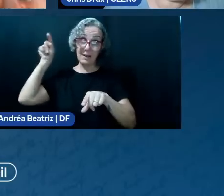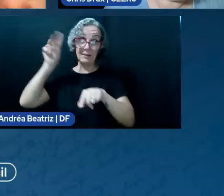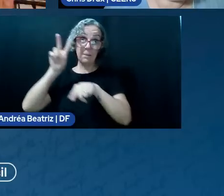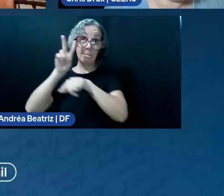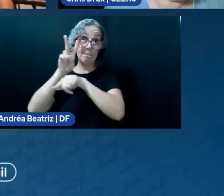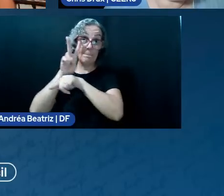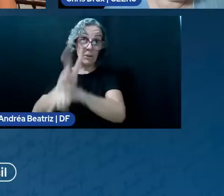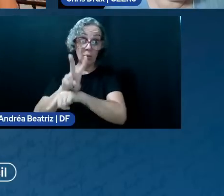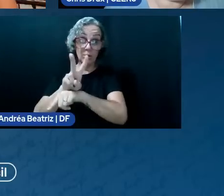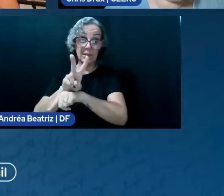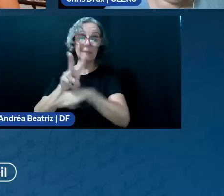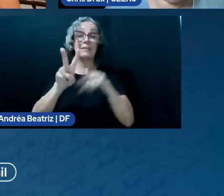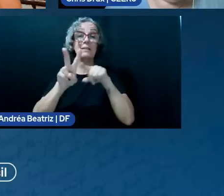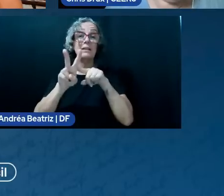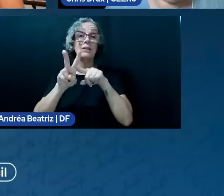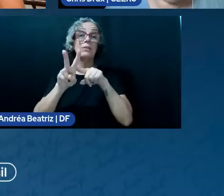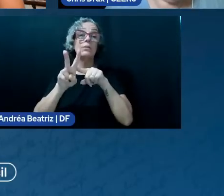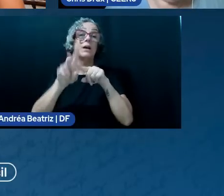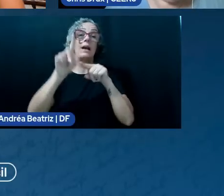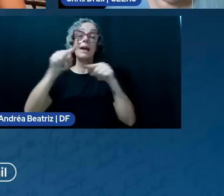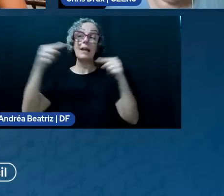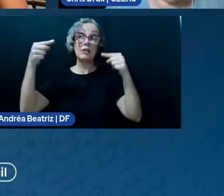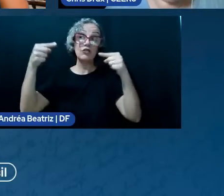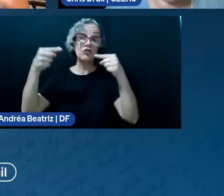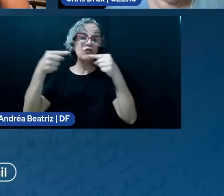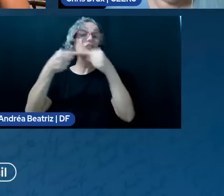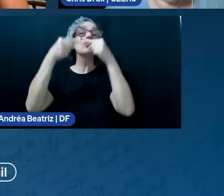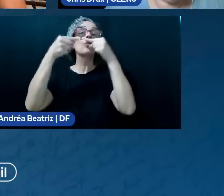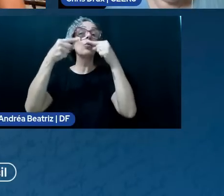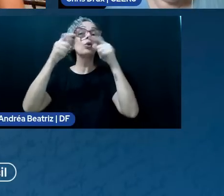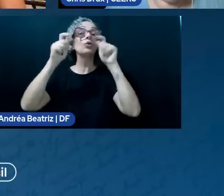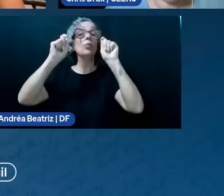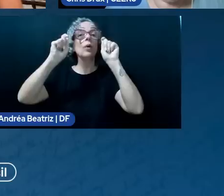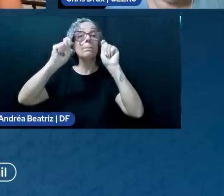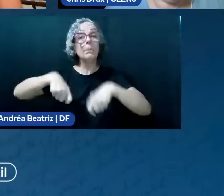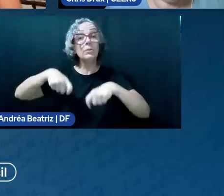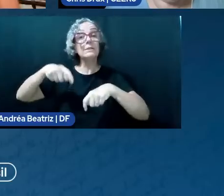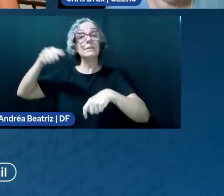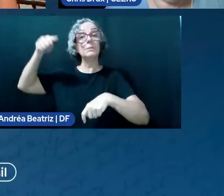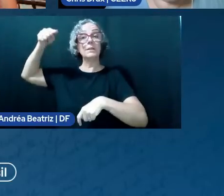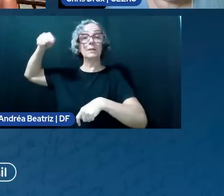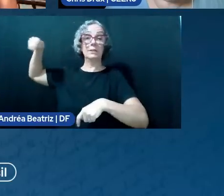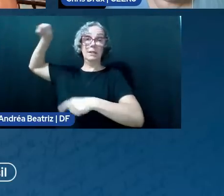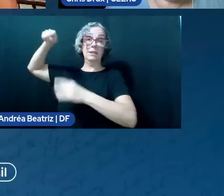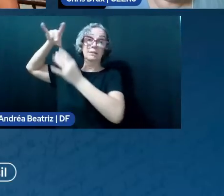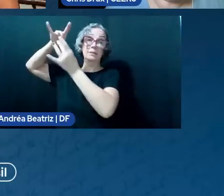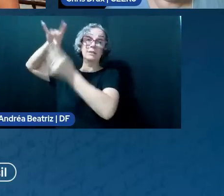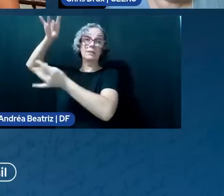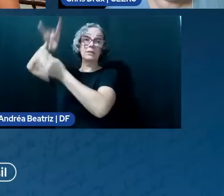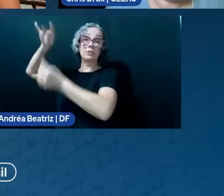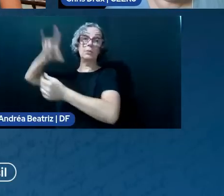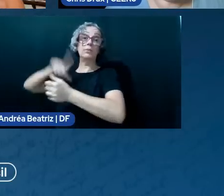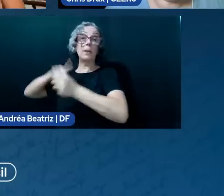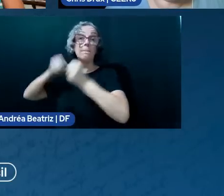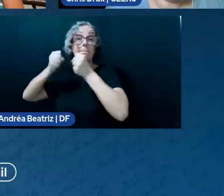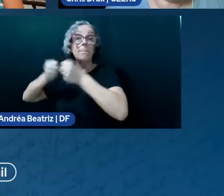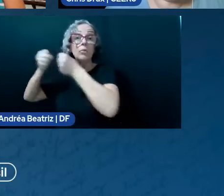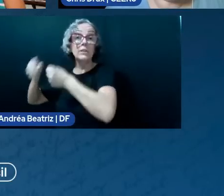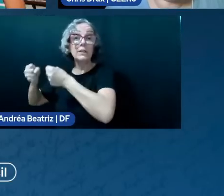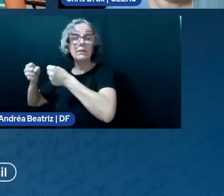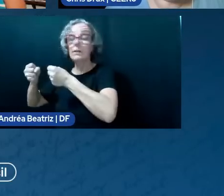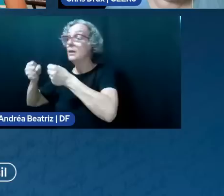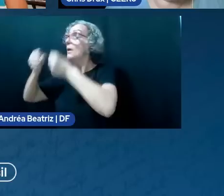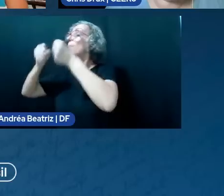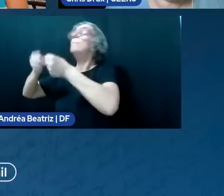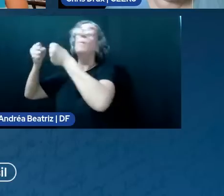refere é de acordo com a possibilidade, com o poder que eles dispõem. Que poder é esse? É o poder